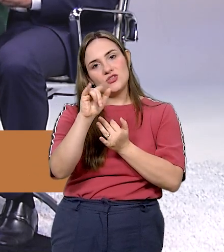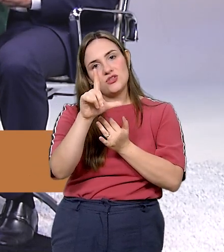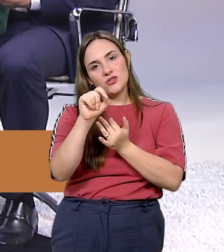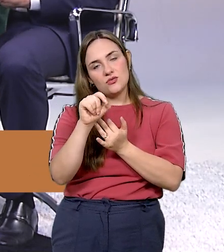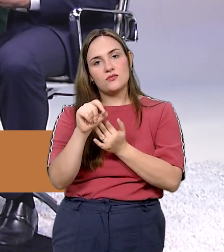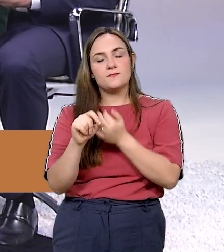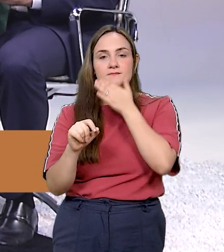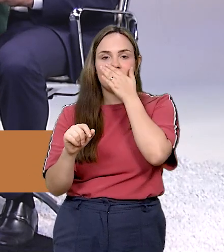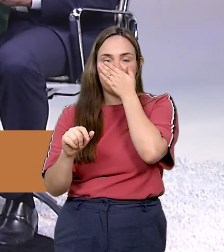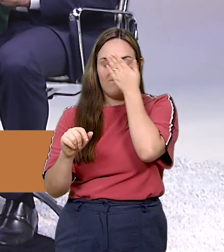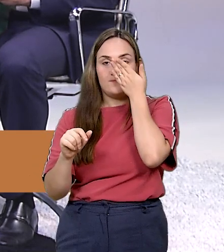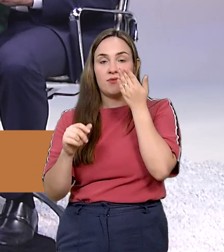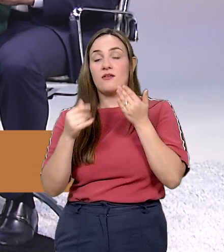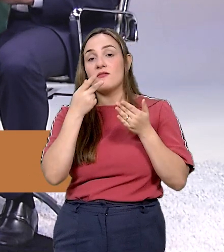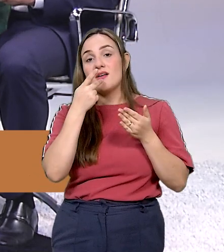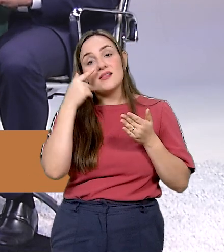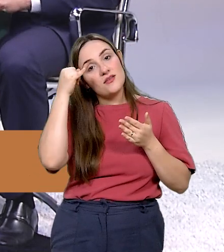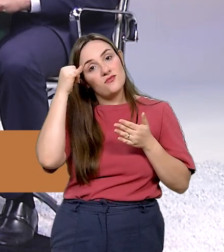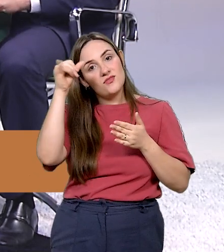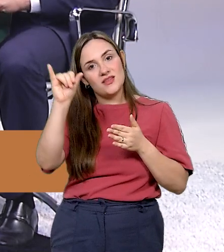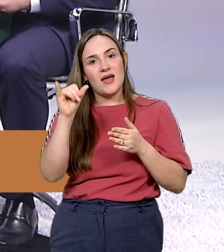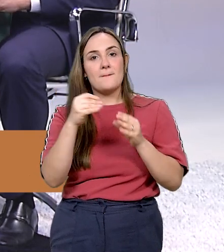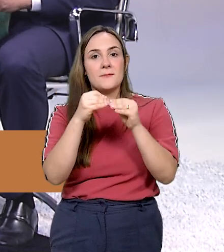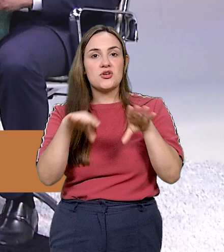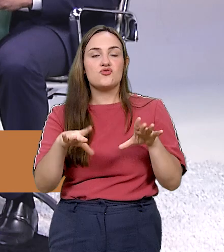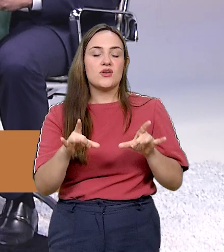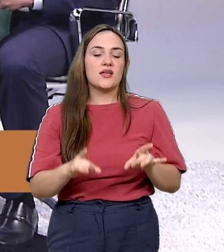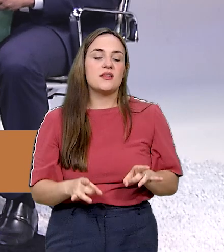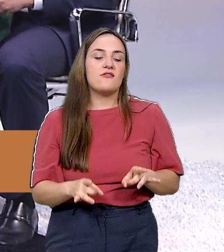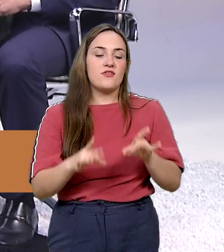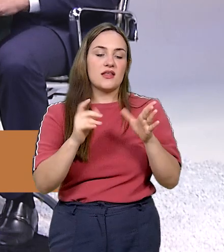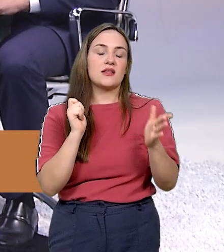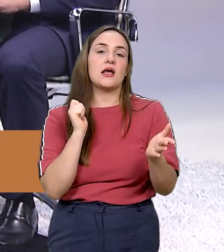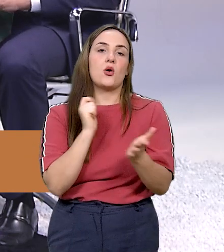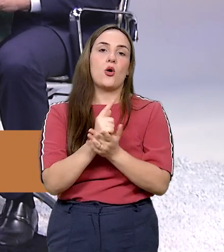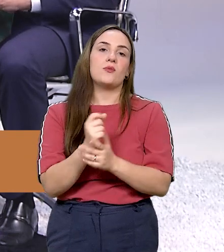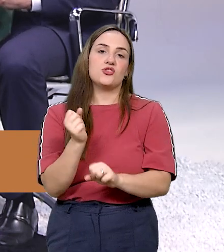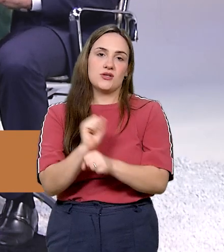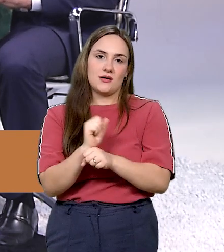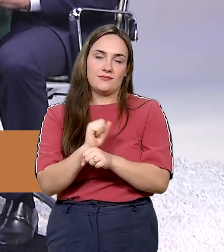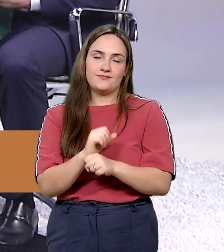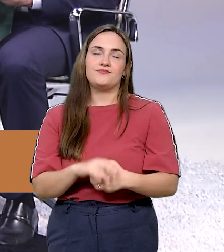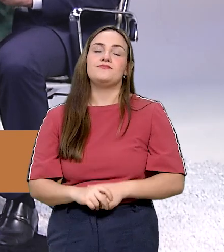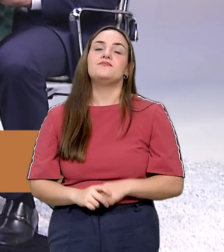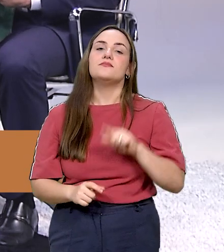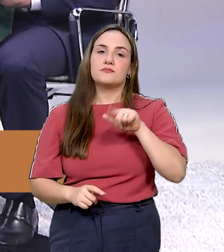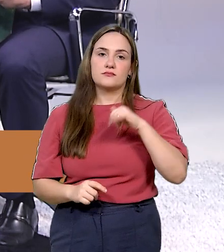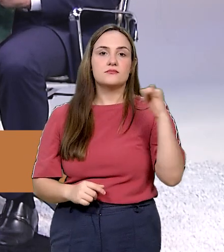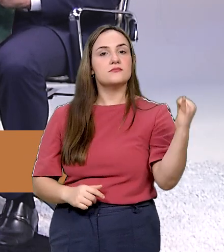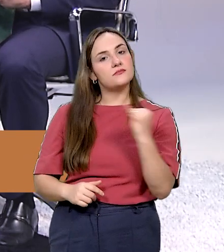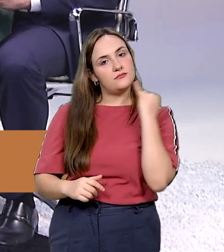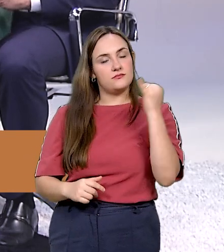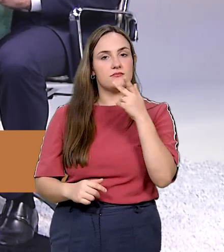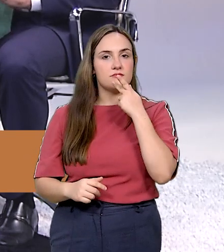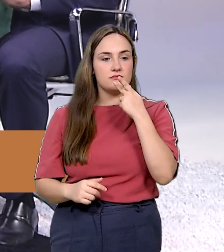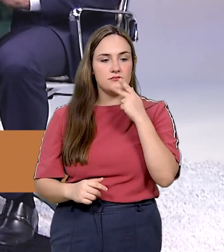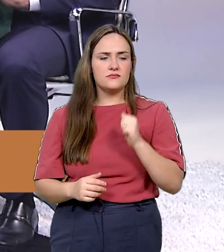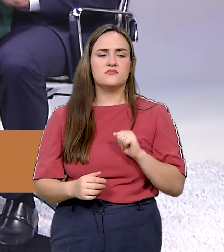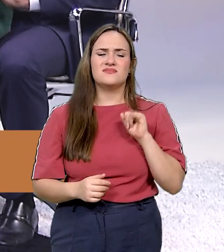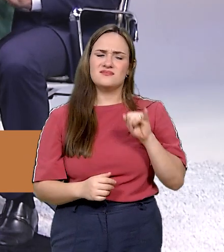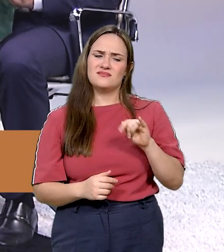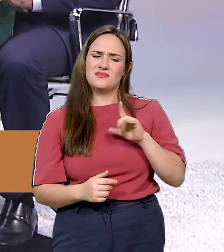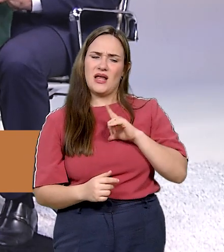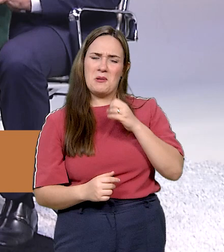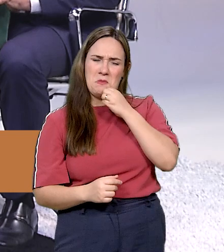para evitar os prejuízos na compra e venda de veículos, que foi o que eu falei agora há pouco também. Então, é importante verificar,